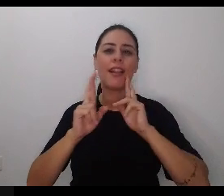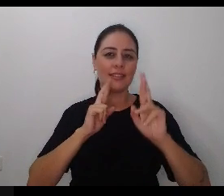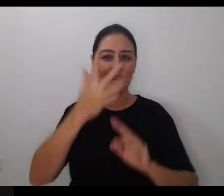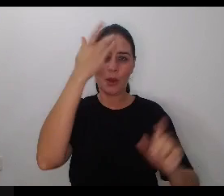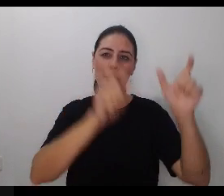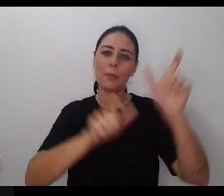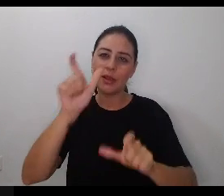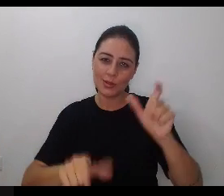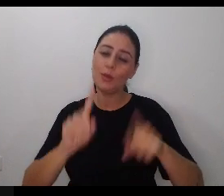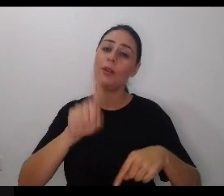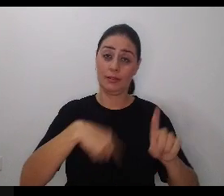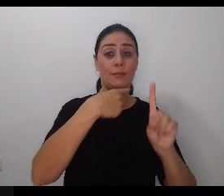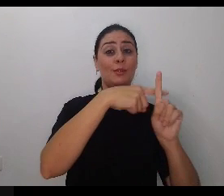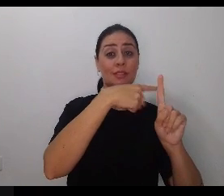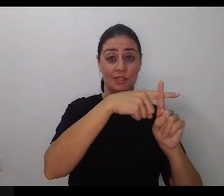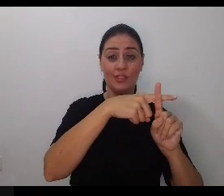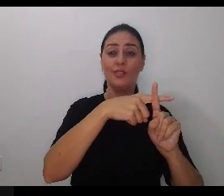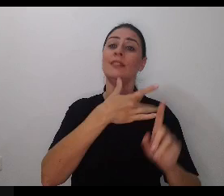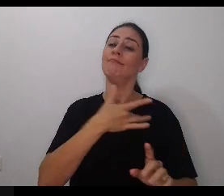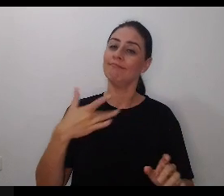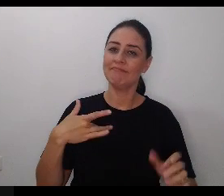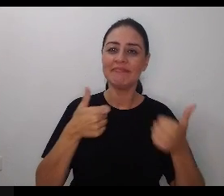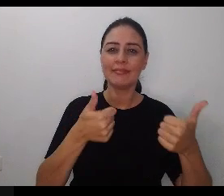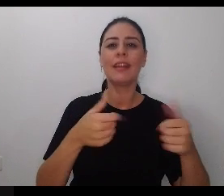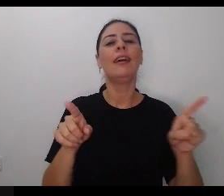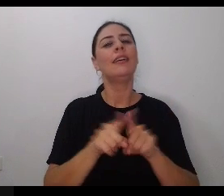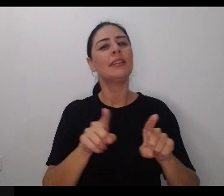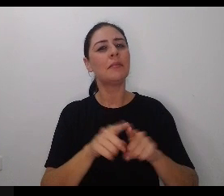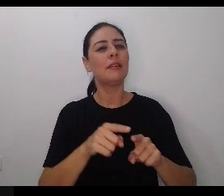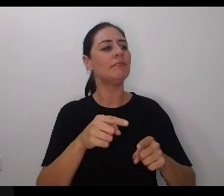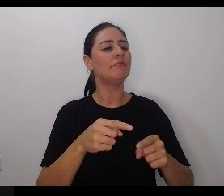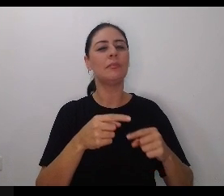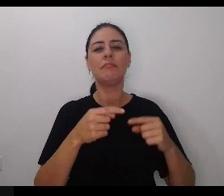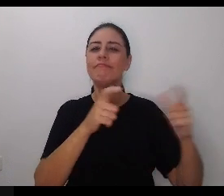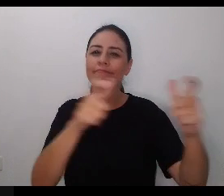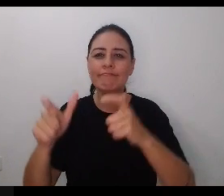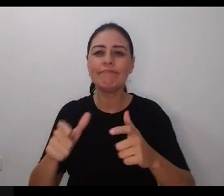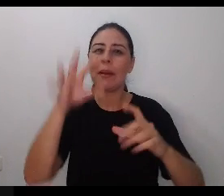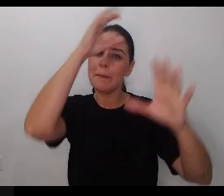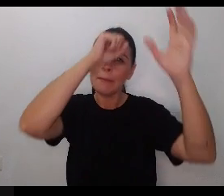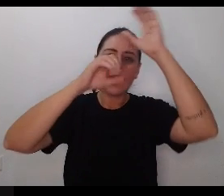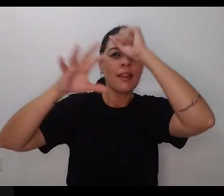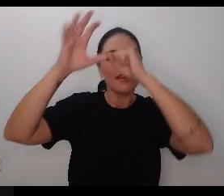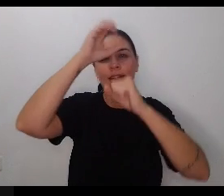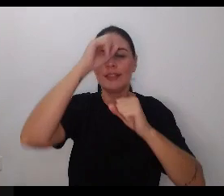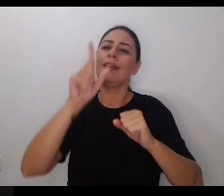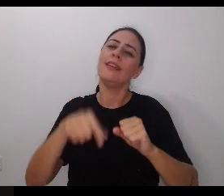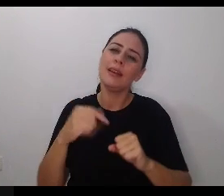sejam vínculos positivos, né, saudáveis, e a partir disso explorar o ambiente,